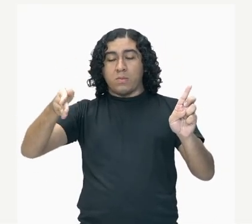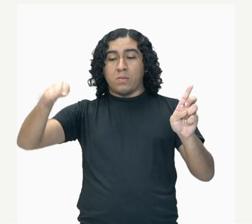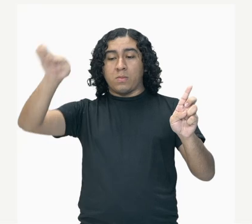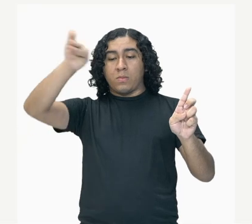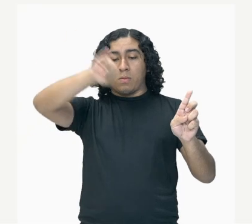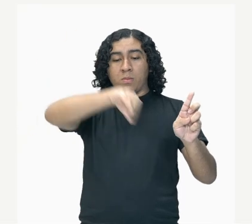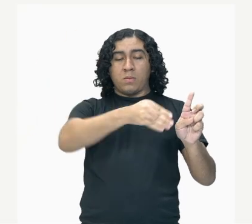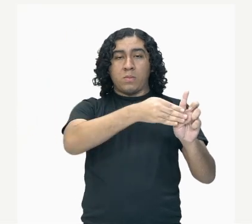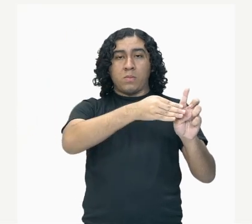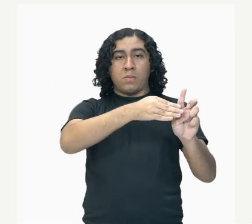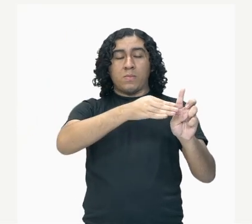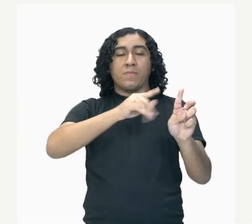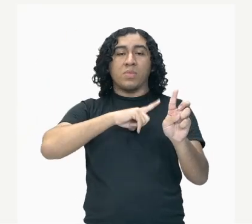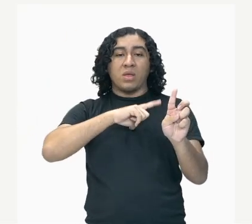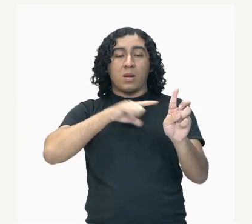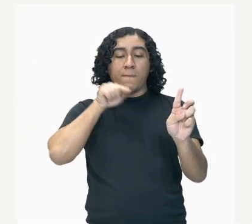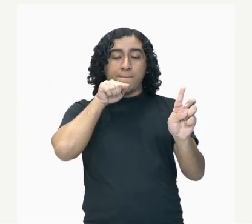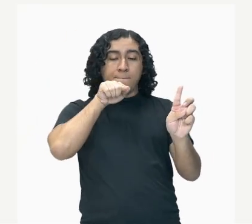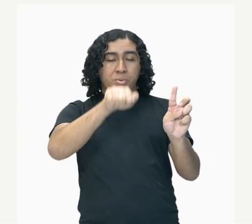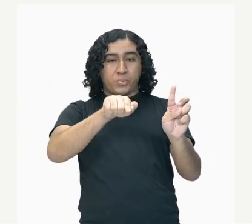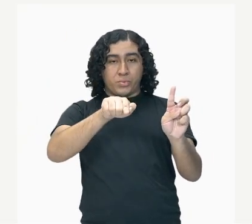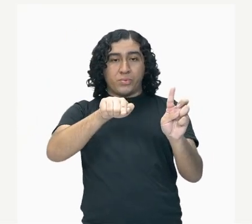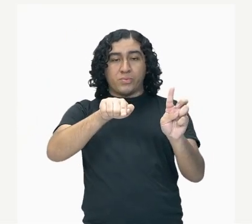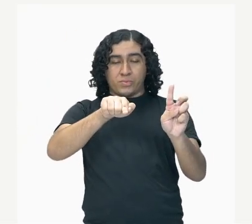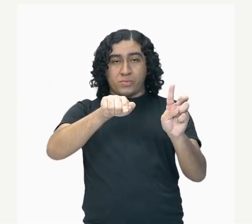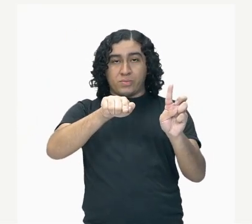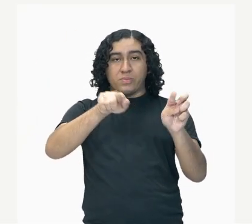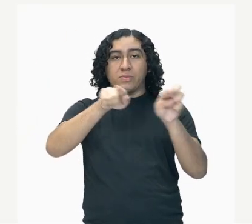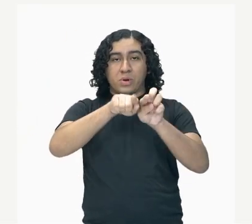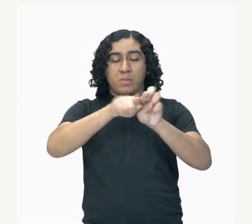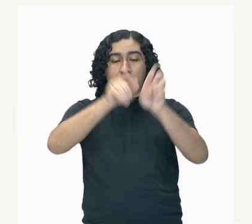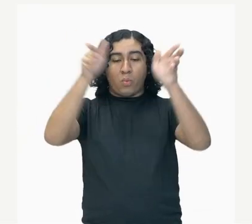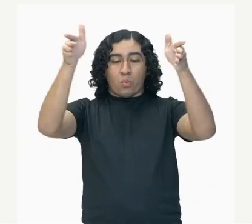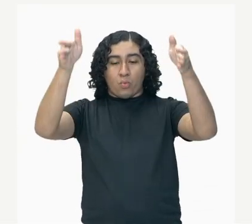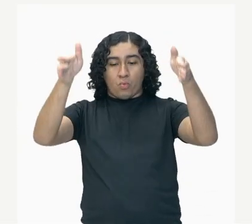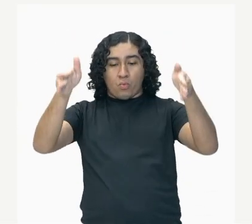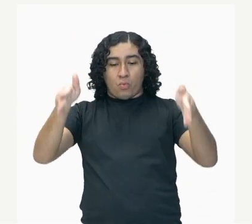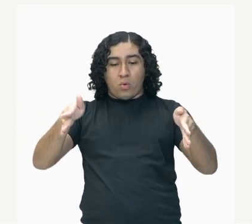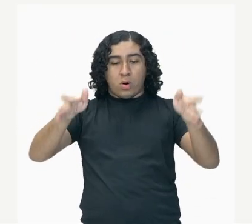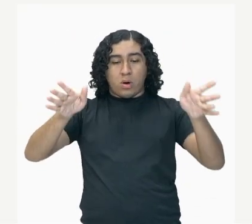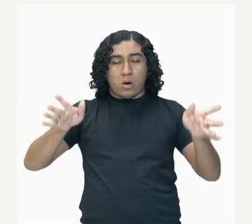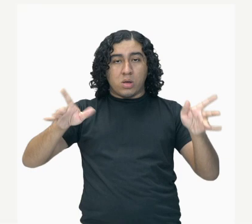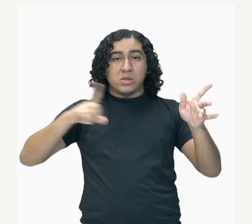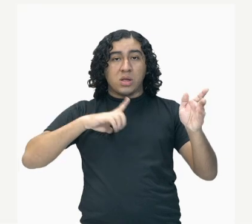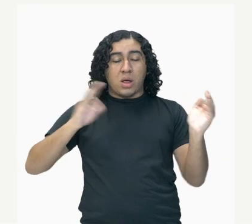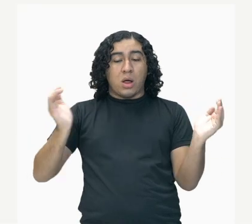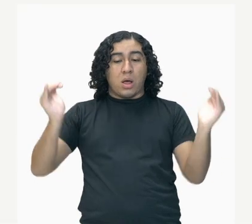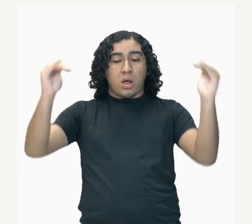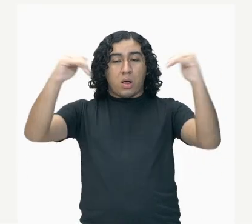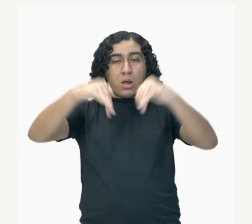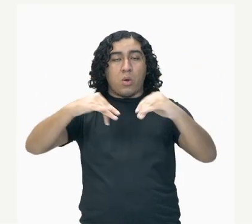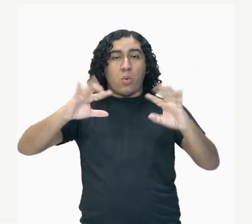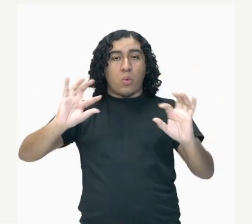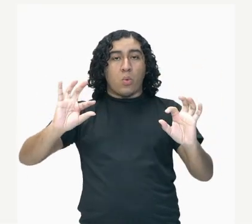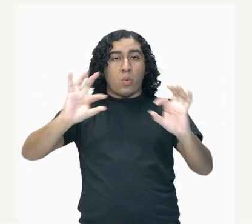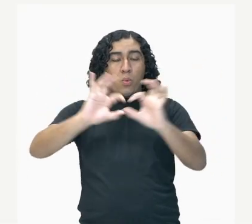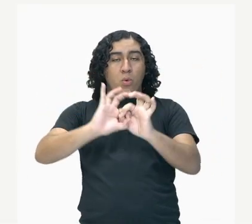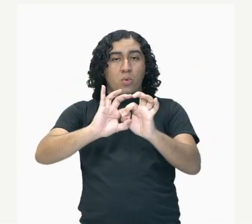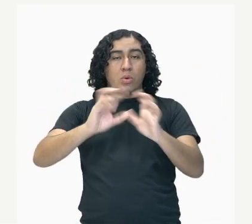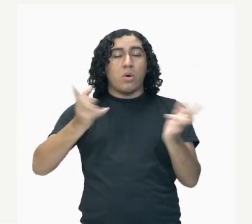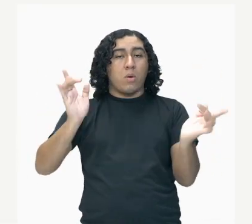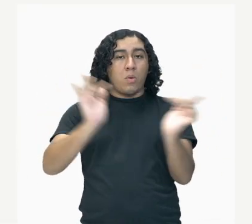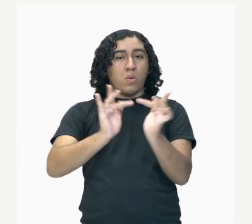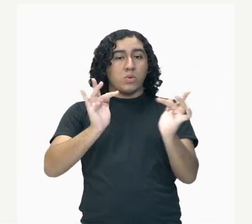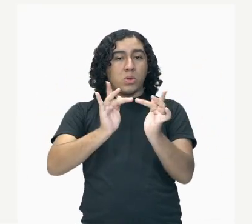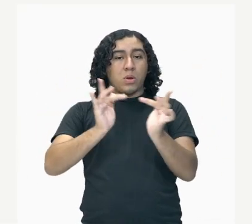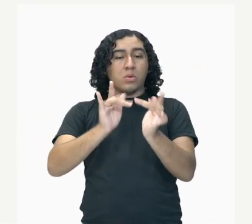interferência construtiva que é quando a onda se soma com a outra né E essas interferências construtivas a